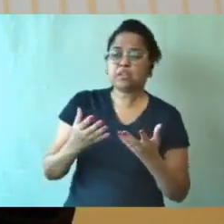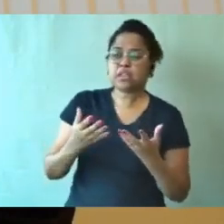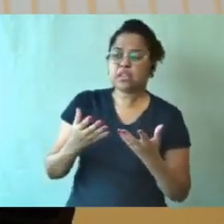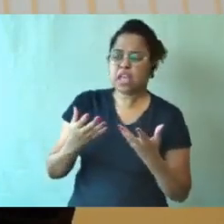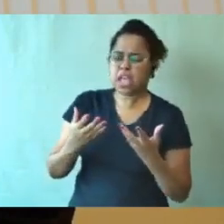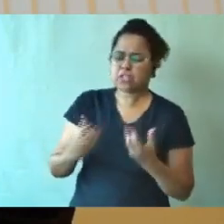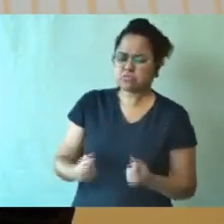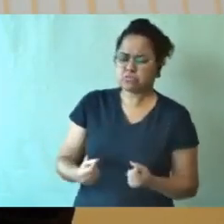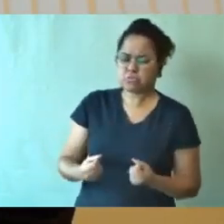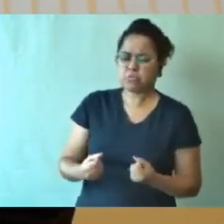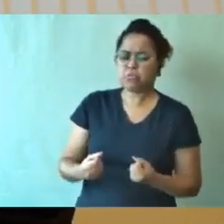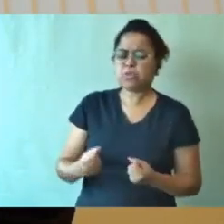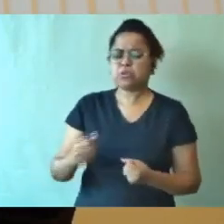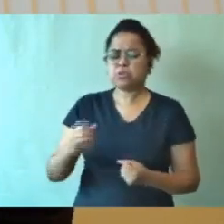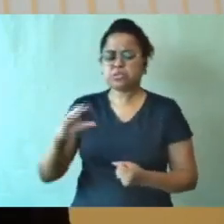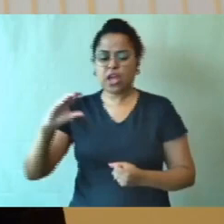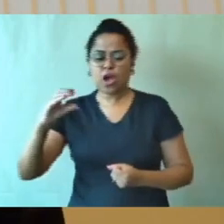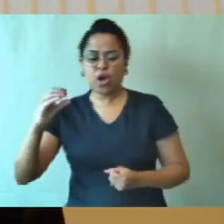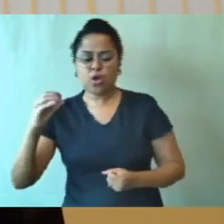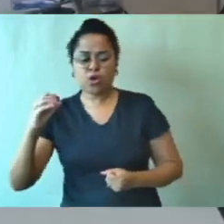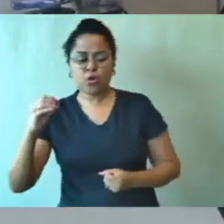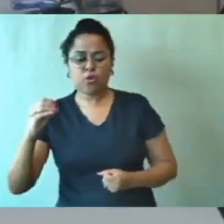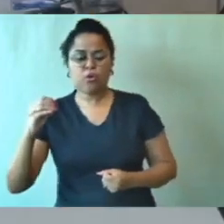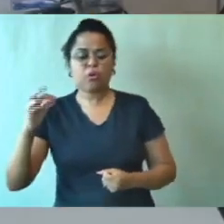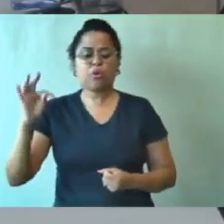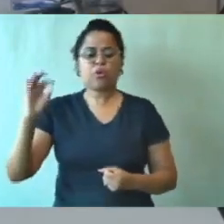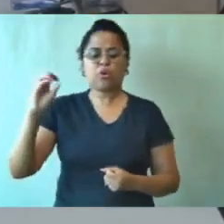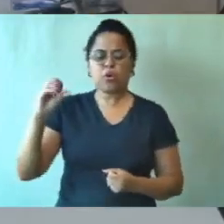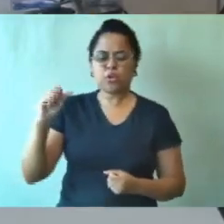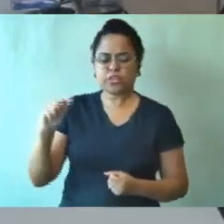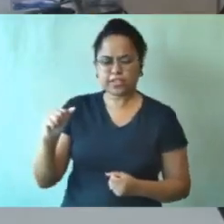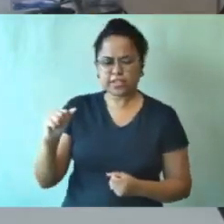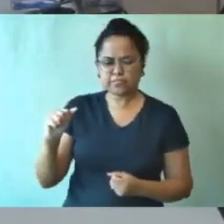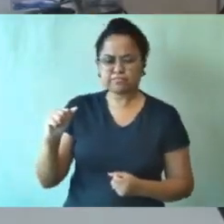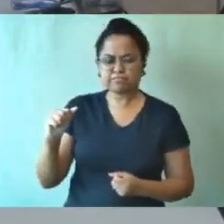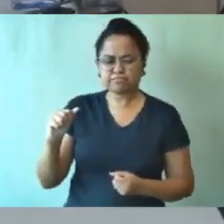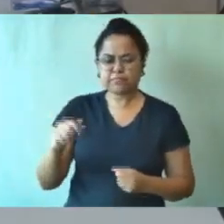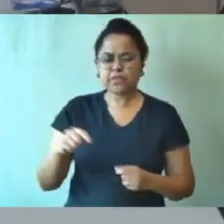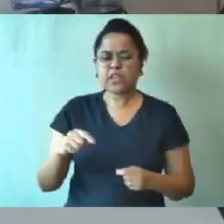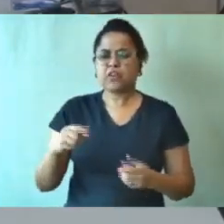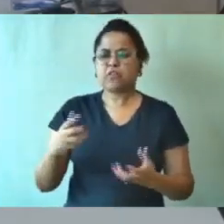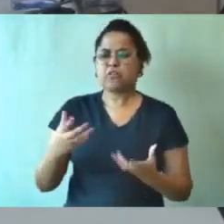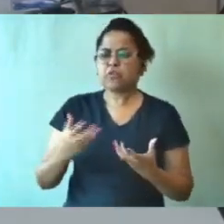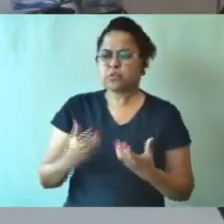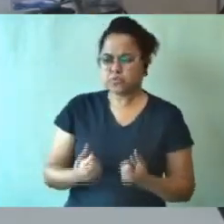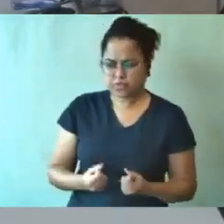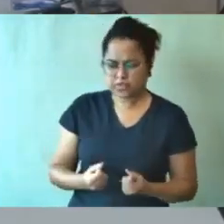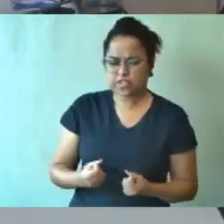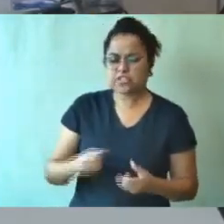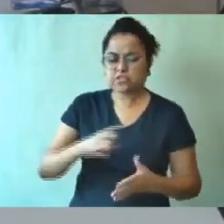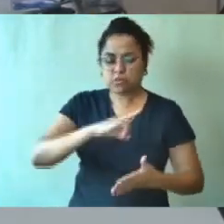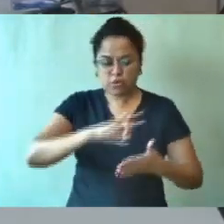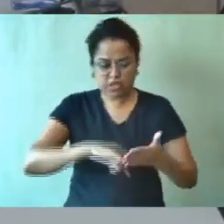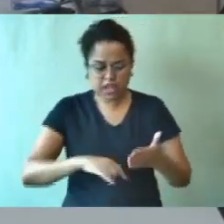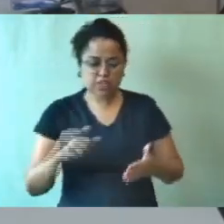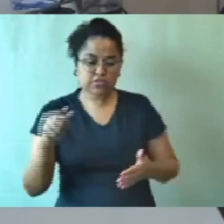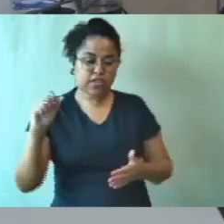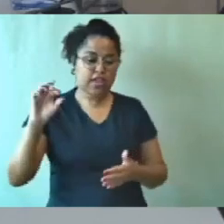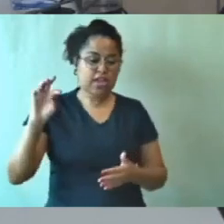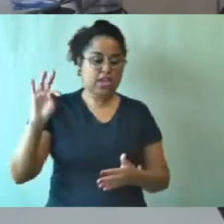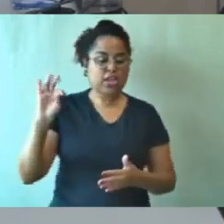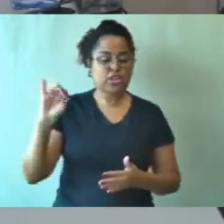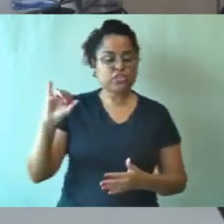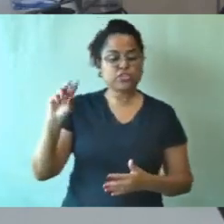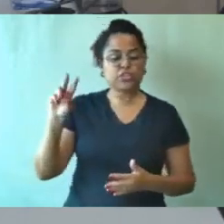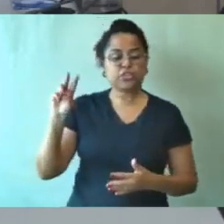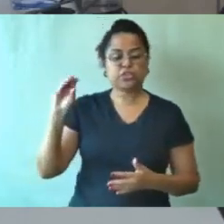quem assumiu essa cota e a que título foram repassados esses veículos, o senhor disse que foi através desse contrato aí, né, desses ativos. Isso. O senhor Nilo, ele disse aqui nessa